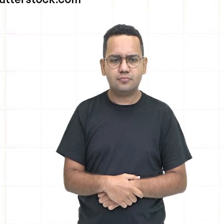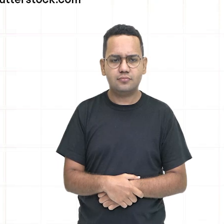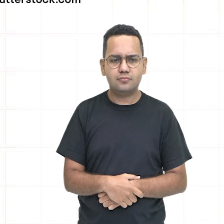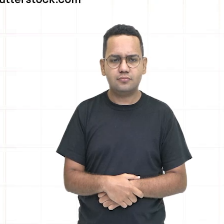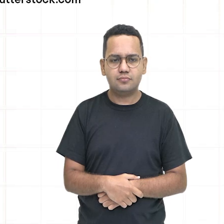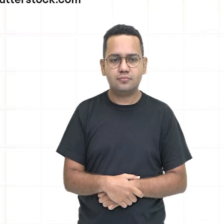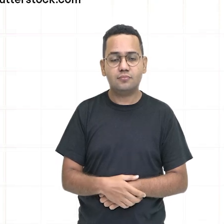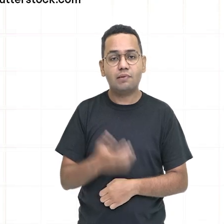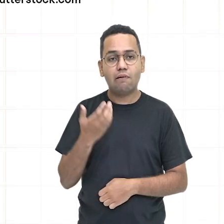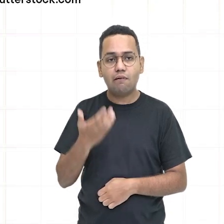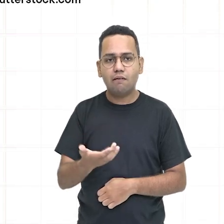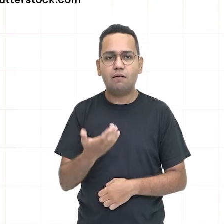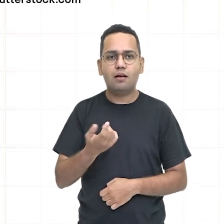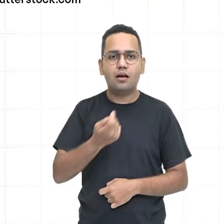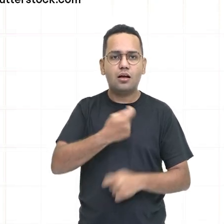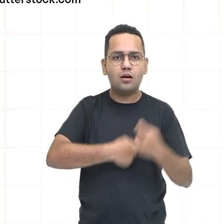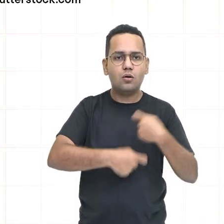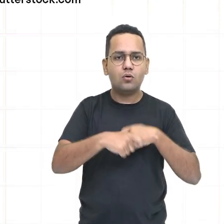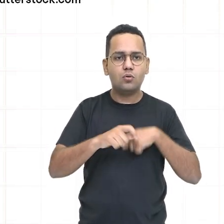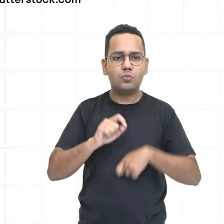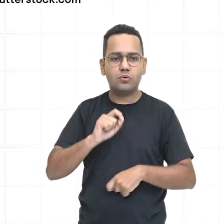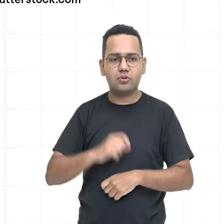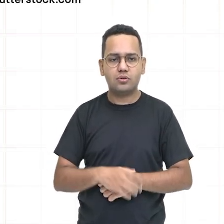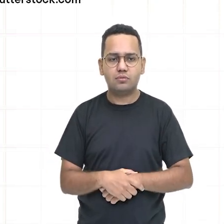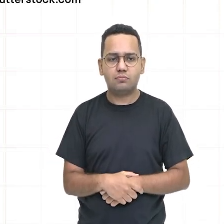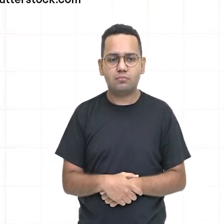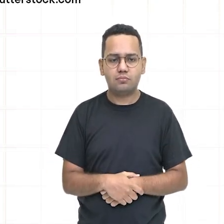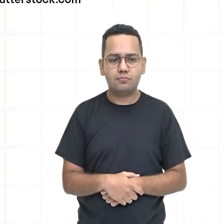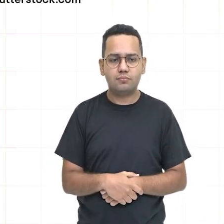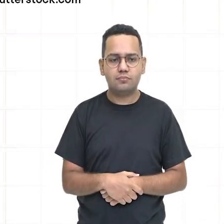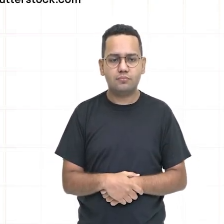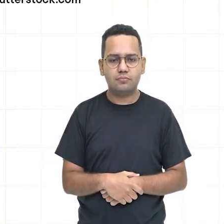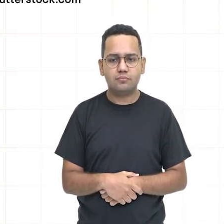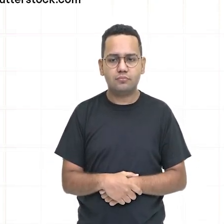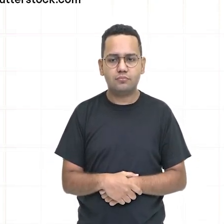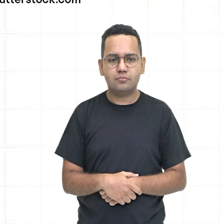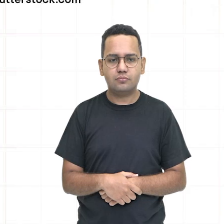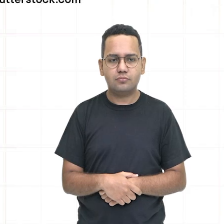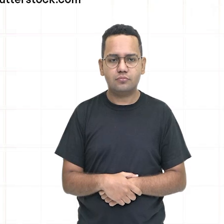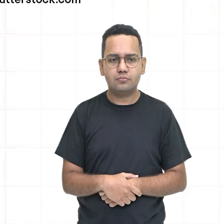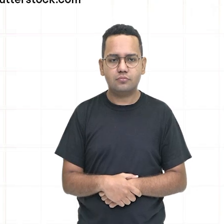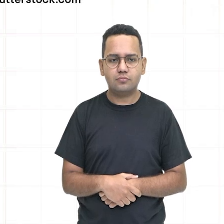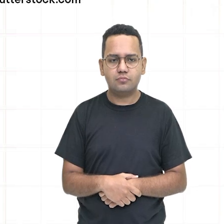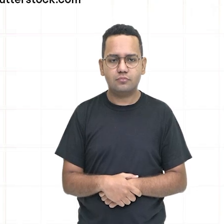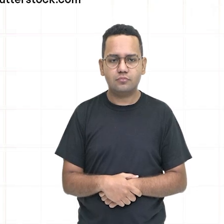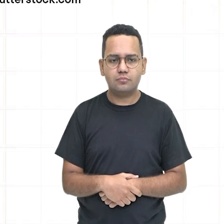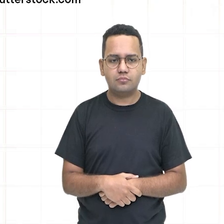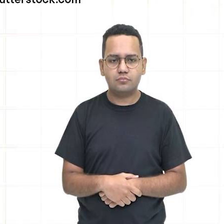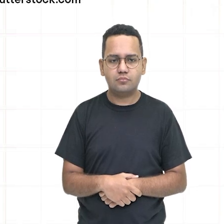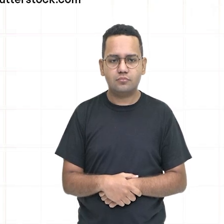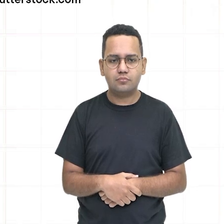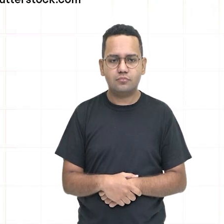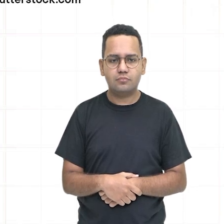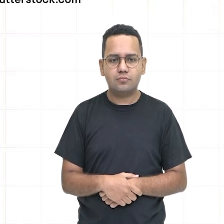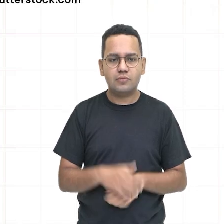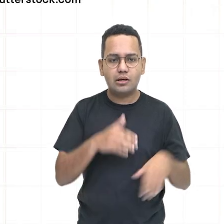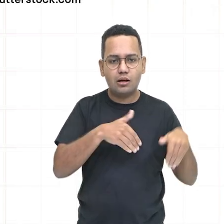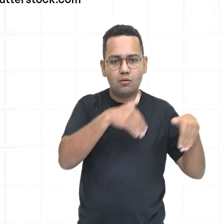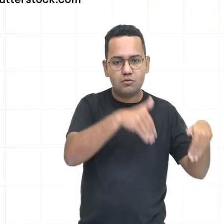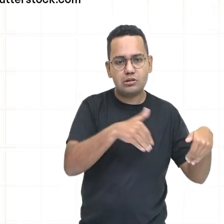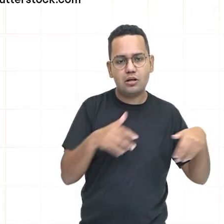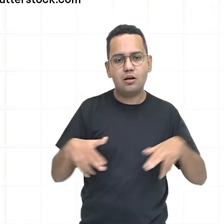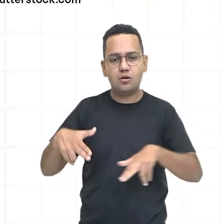atividades econômicas lá da Oceania, a gente começa enfatizando aqui que a Austrália e Nova